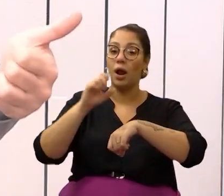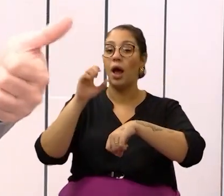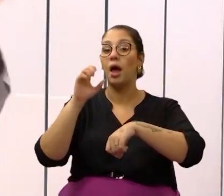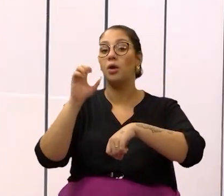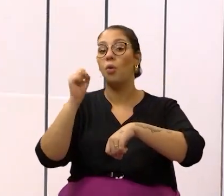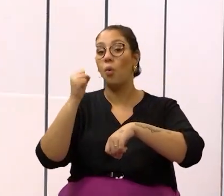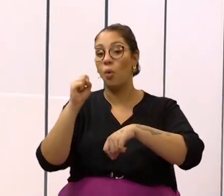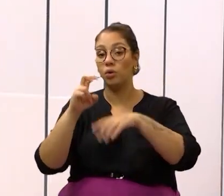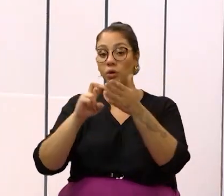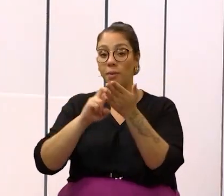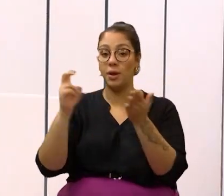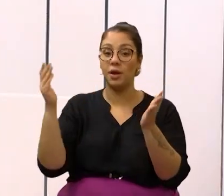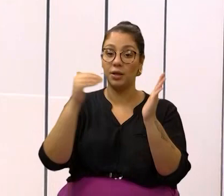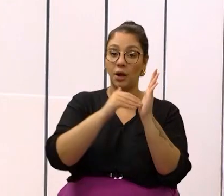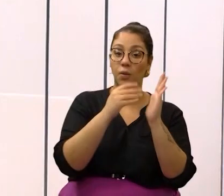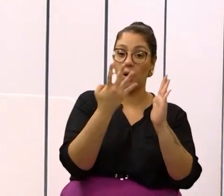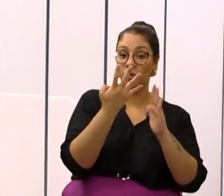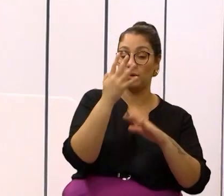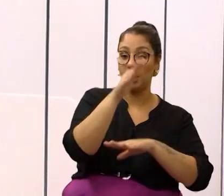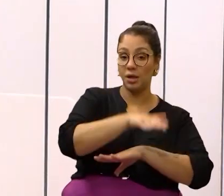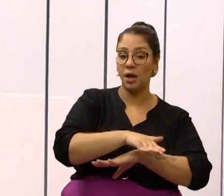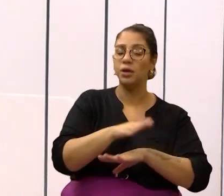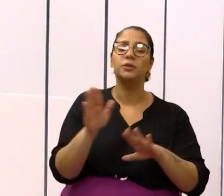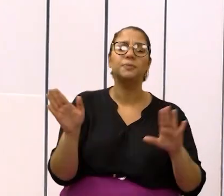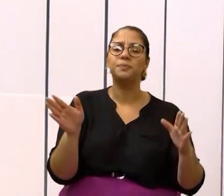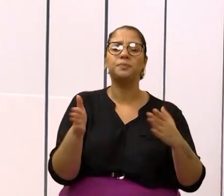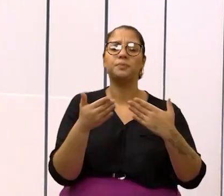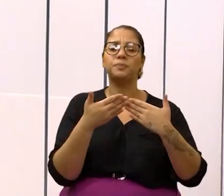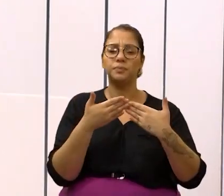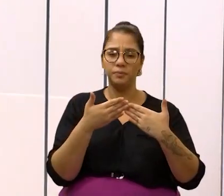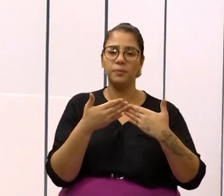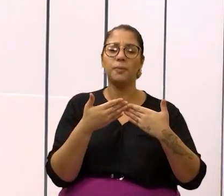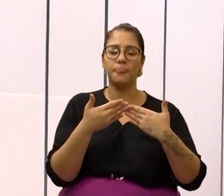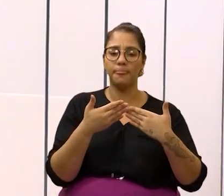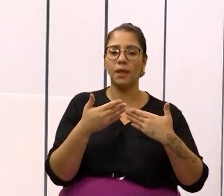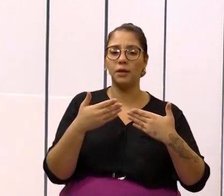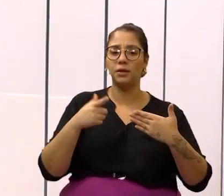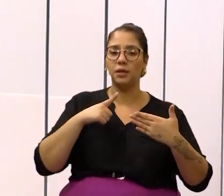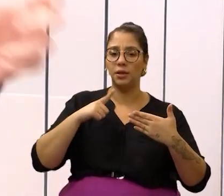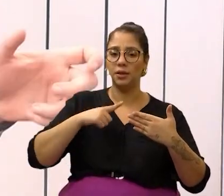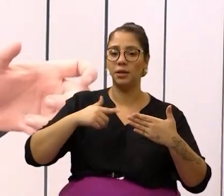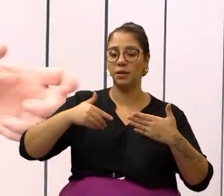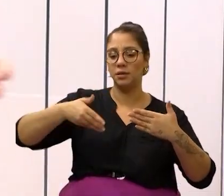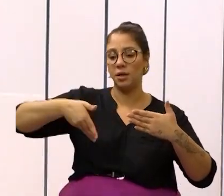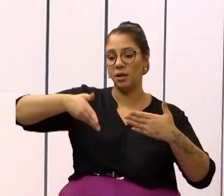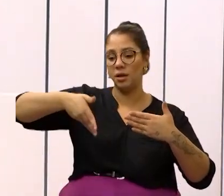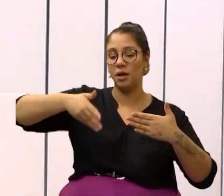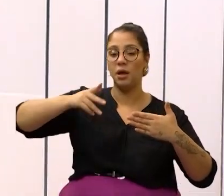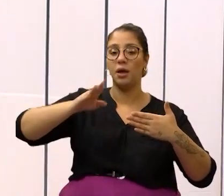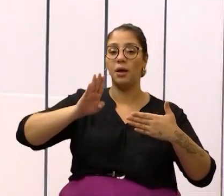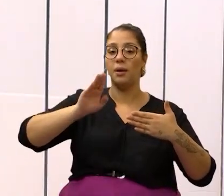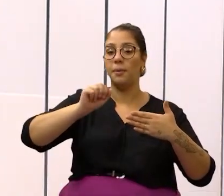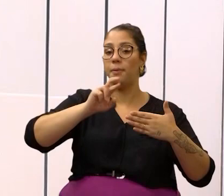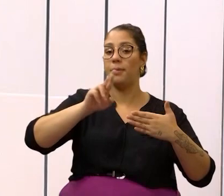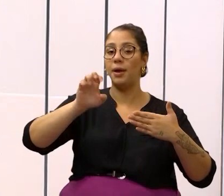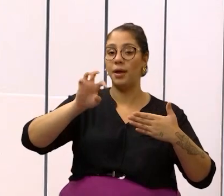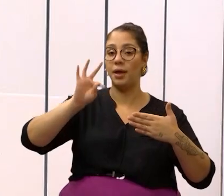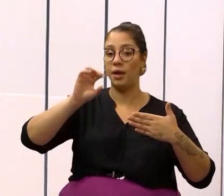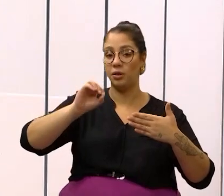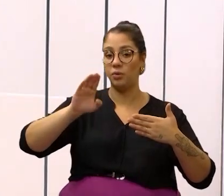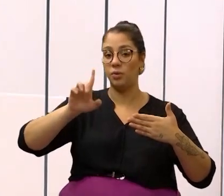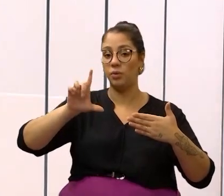8 horas da manhã até as 4 horas da tarde. O fechamento acontece no trecho entre a rua Barreto Leme e também a